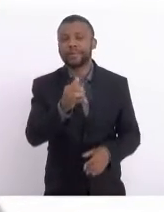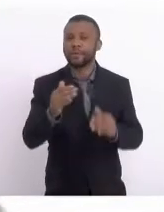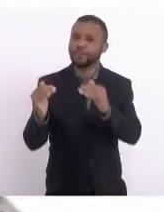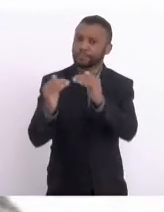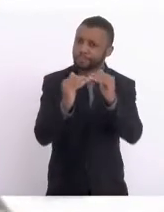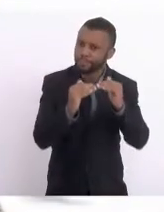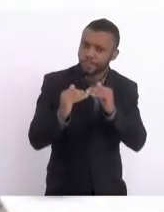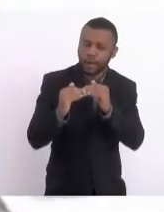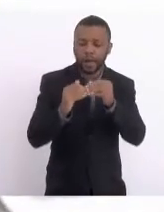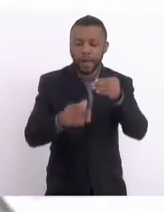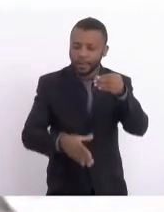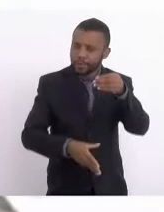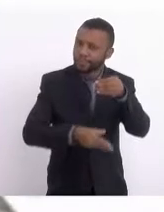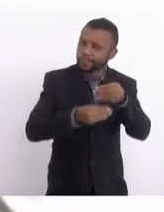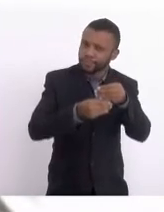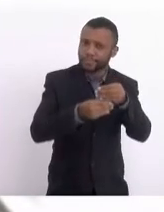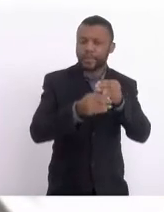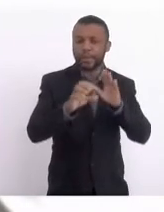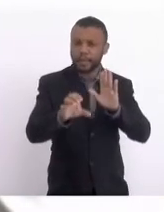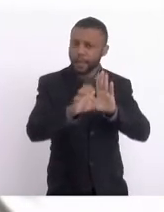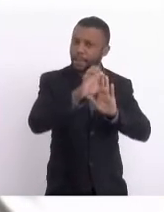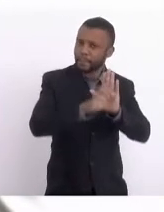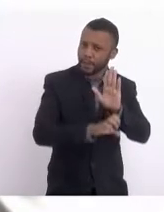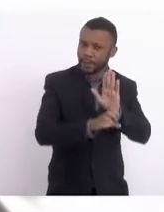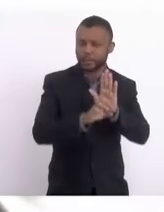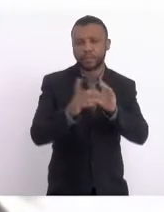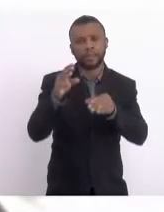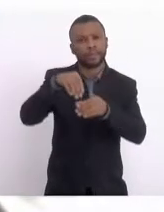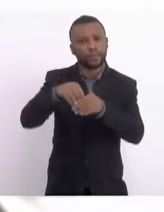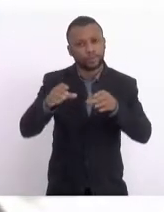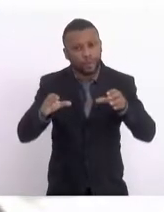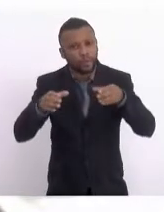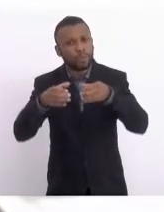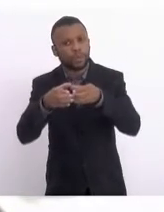e 11. Da Comissão de Constituição e Justiça e